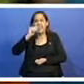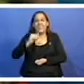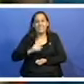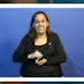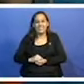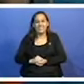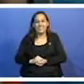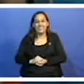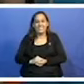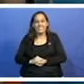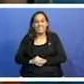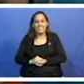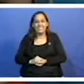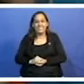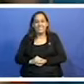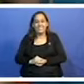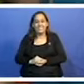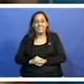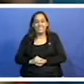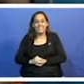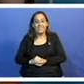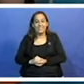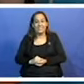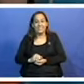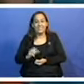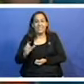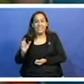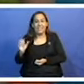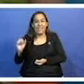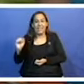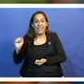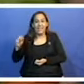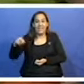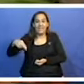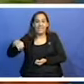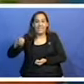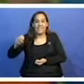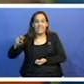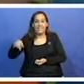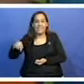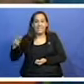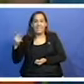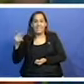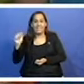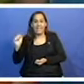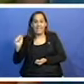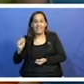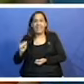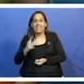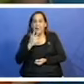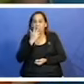até rima aqui, ó. Aninha, galinha. Escrevam aí.